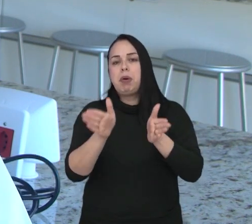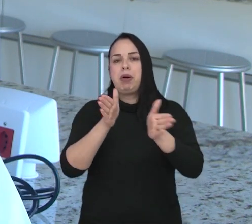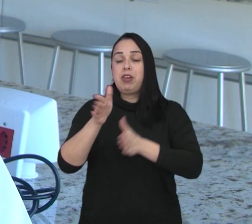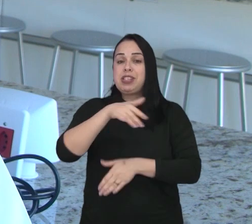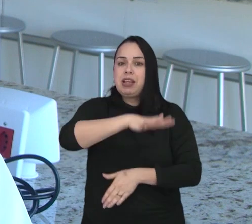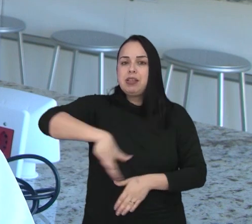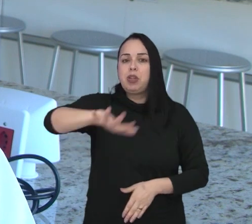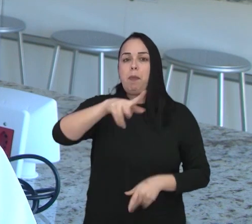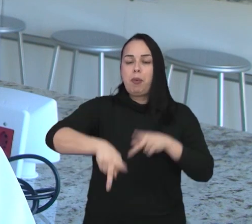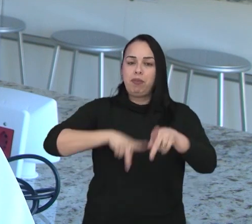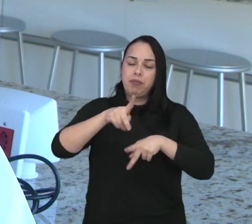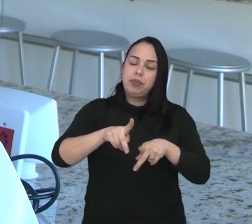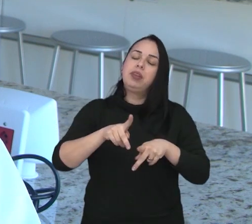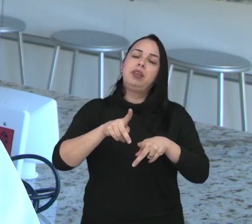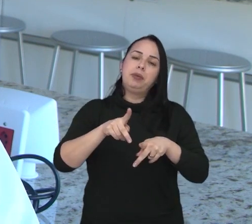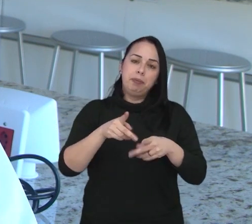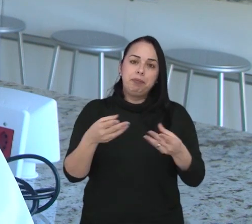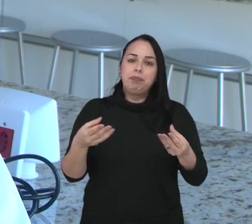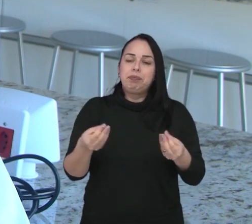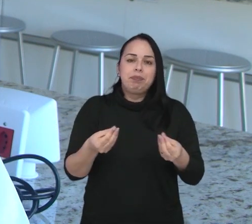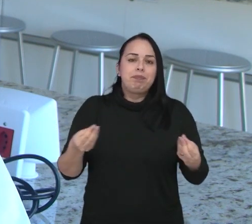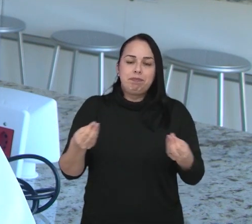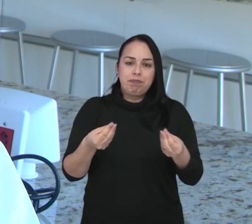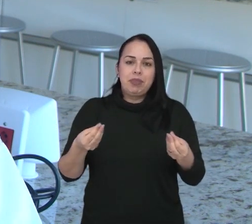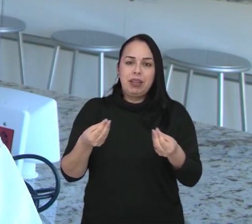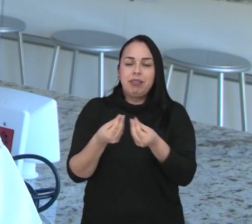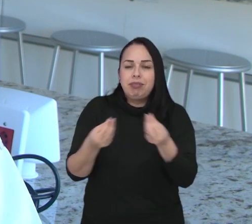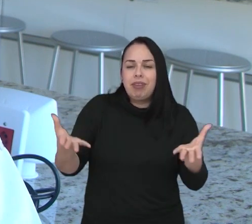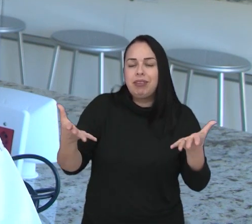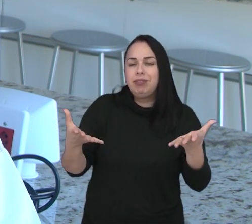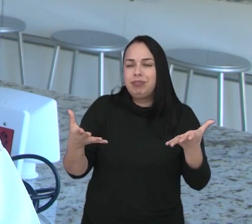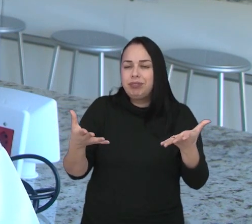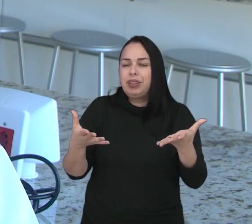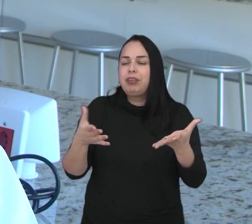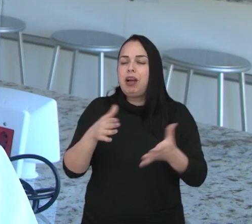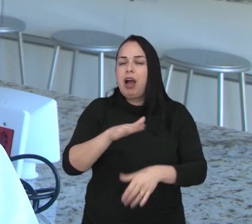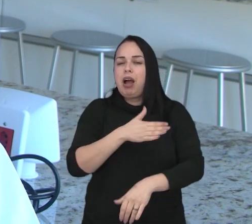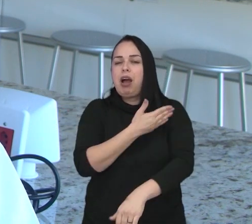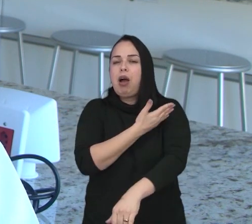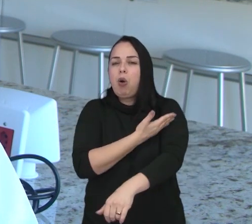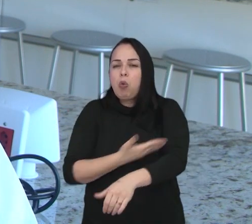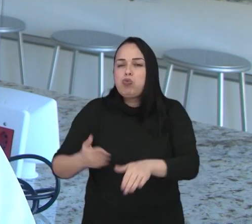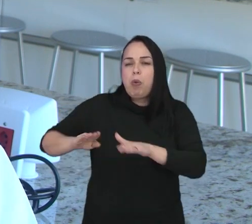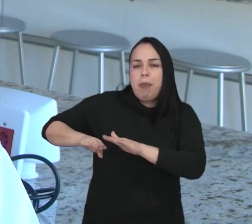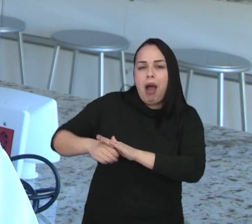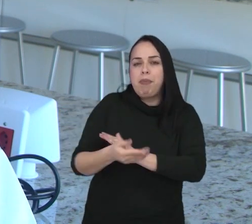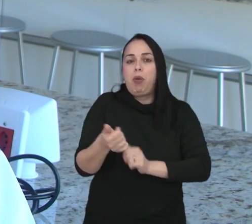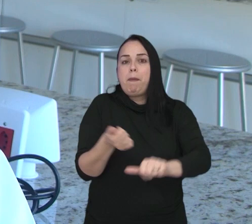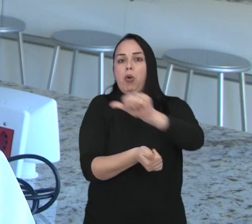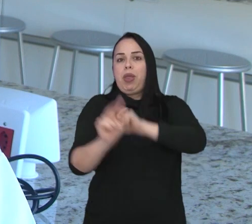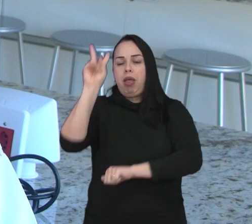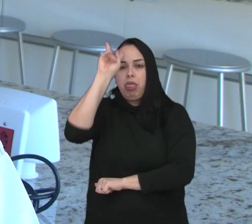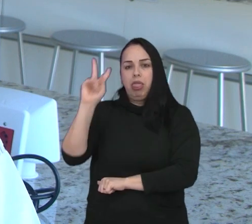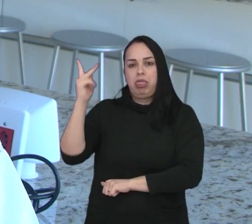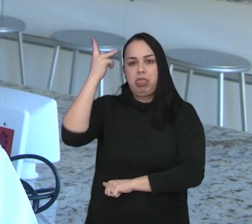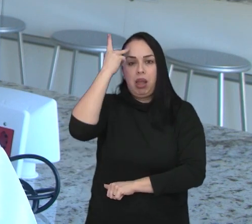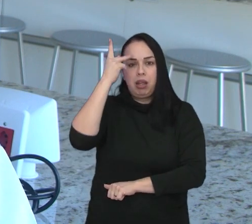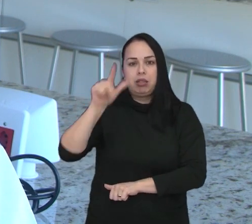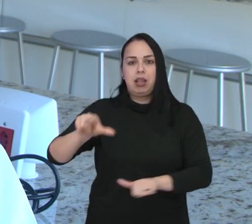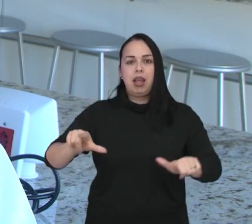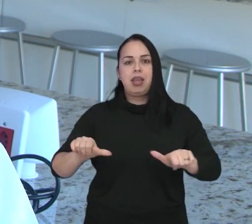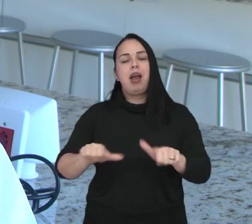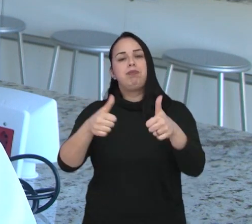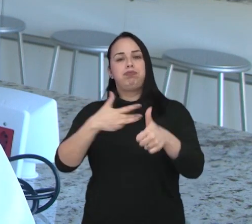toda a população, para que na população isso acabe proporcionando mudanças de hábitos, né, que